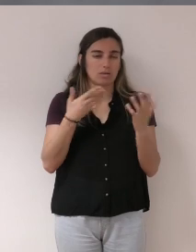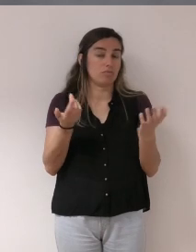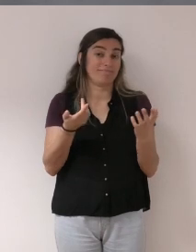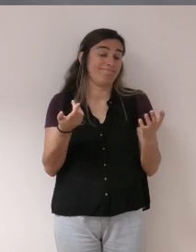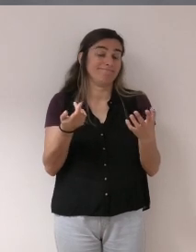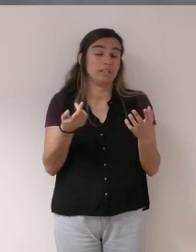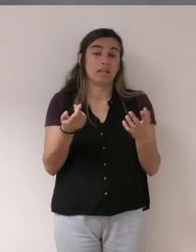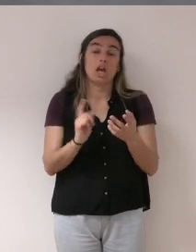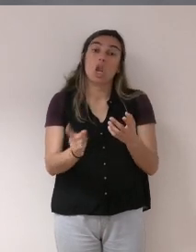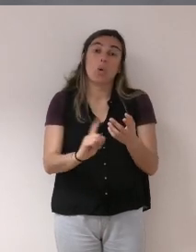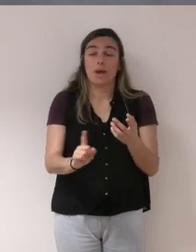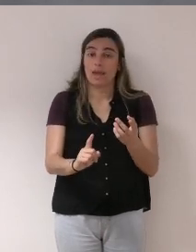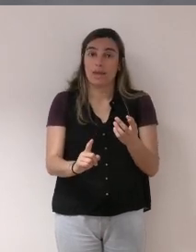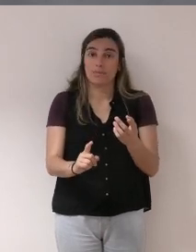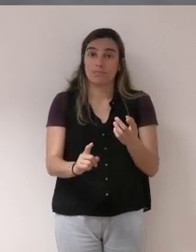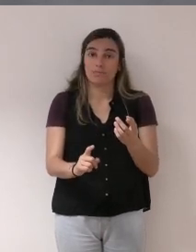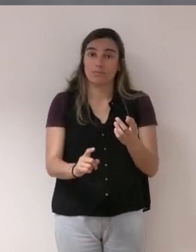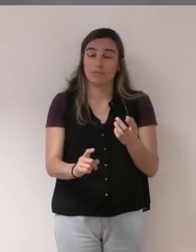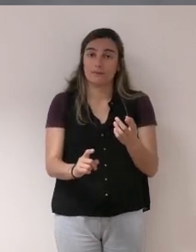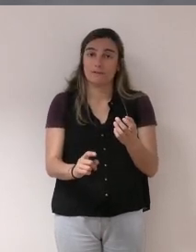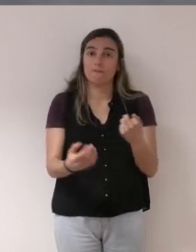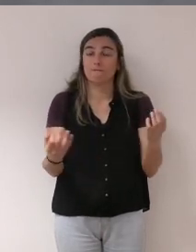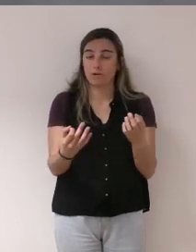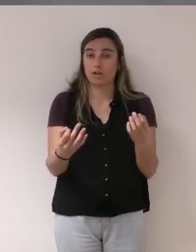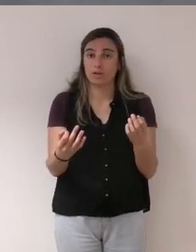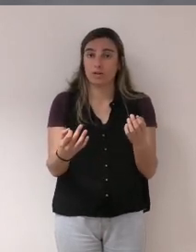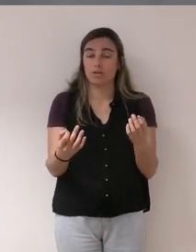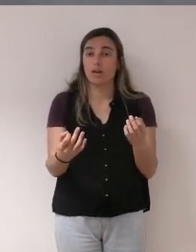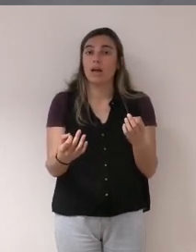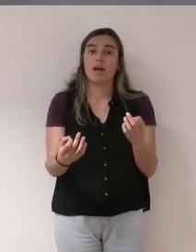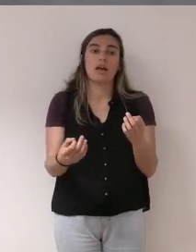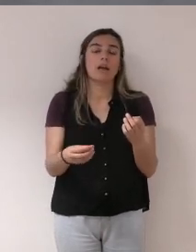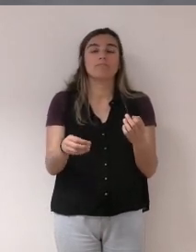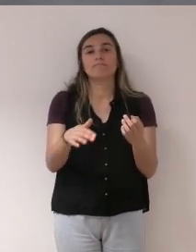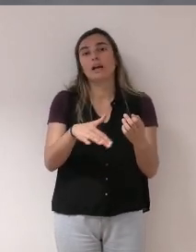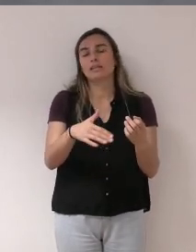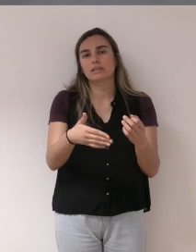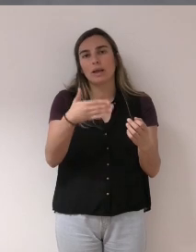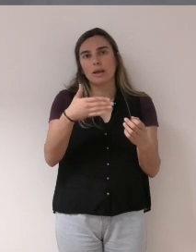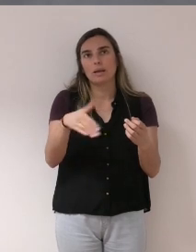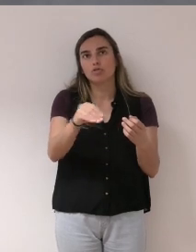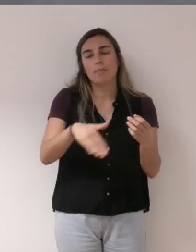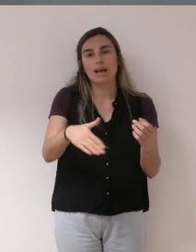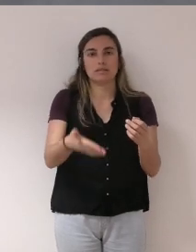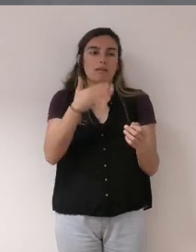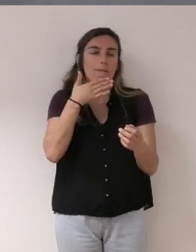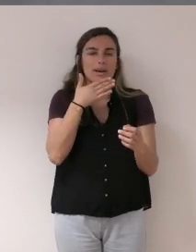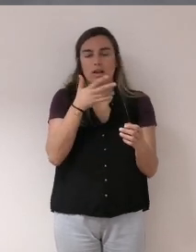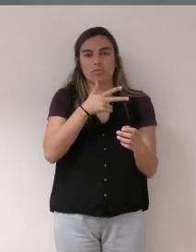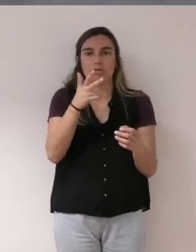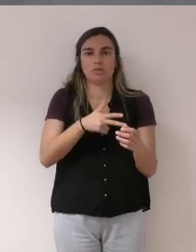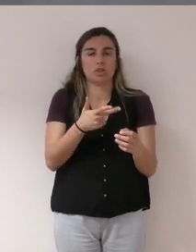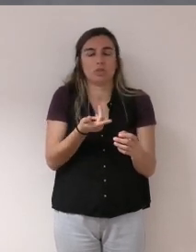é da maneira como caracteriza o documento em branco, é também um documento em branco, um espaço vazio